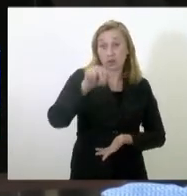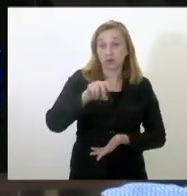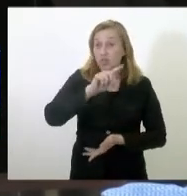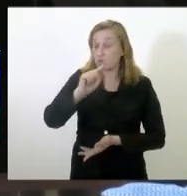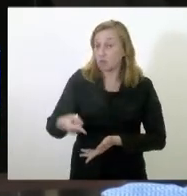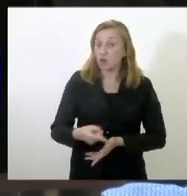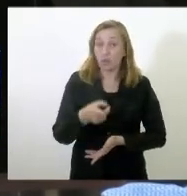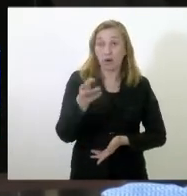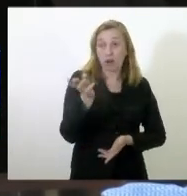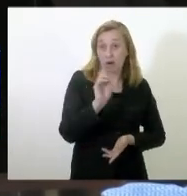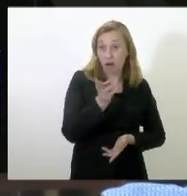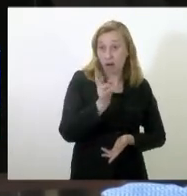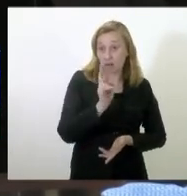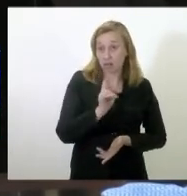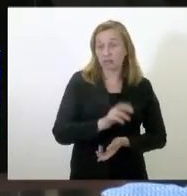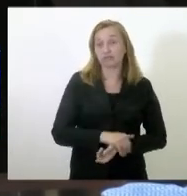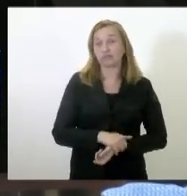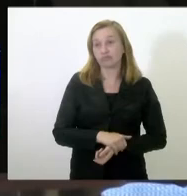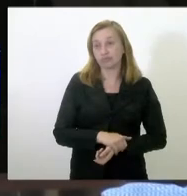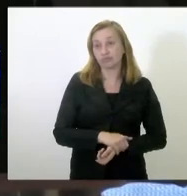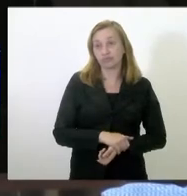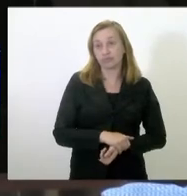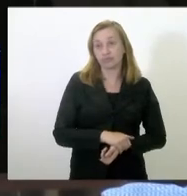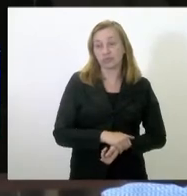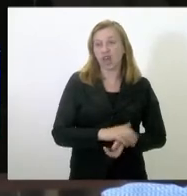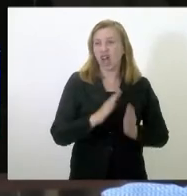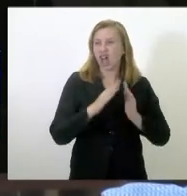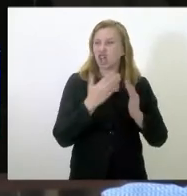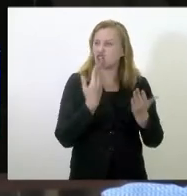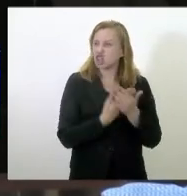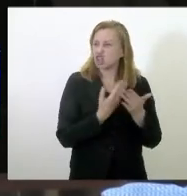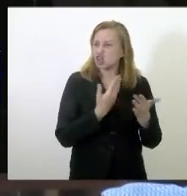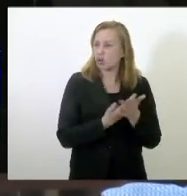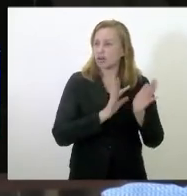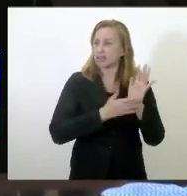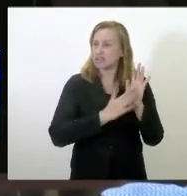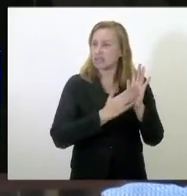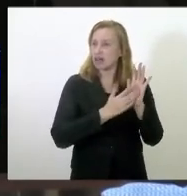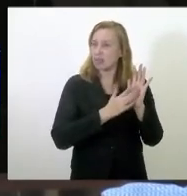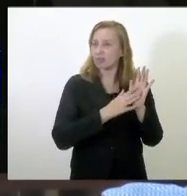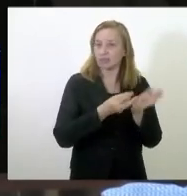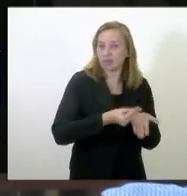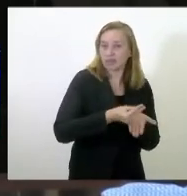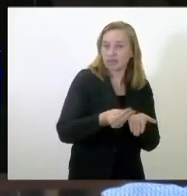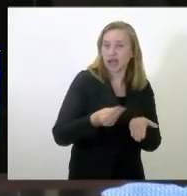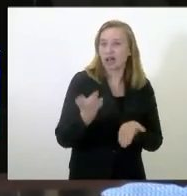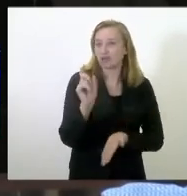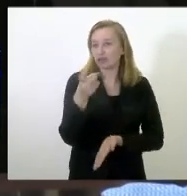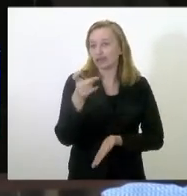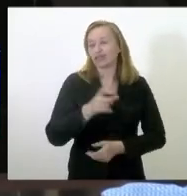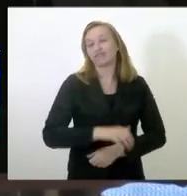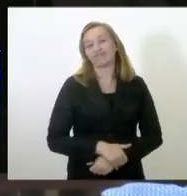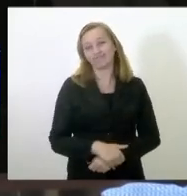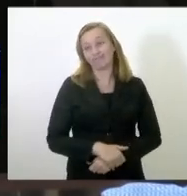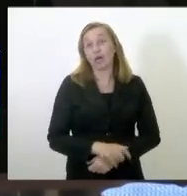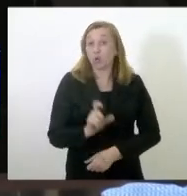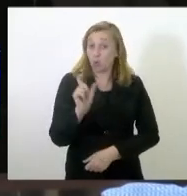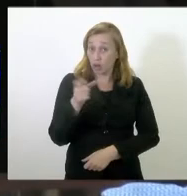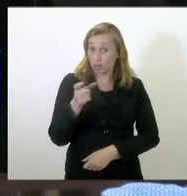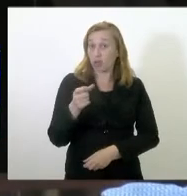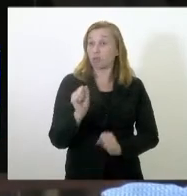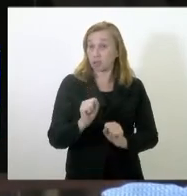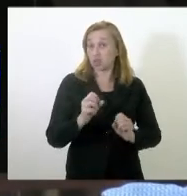reais por escola de samba para entregar os cartões, quando os cartões podiam ser